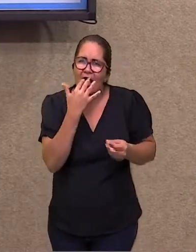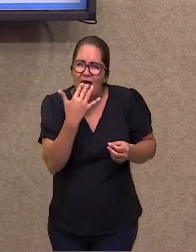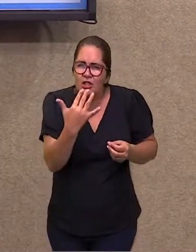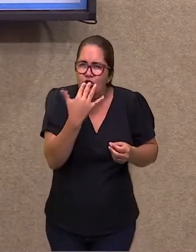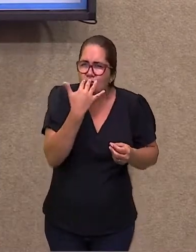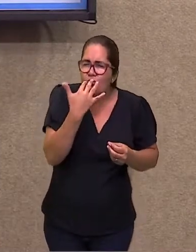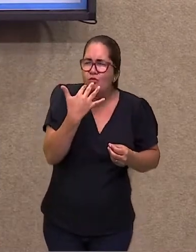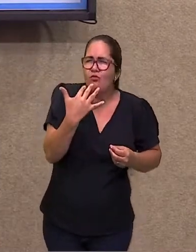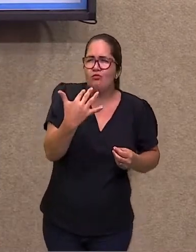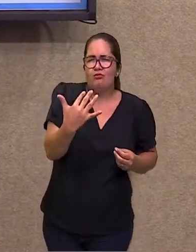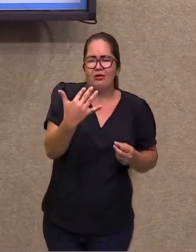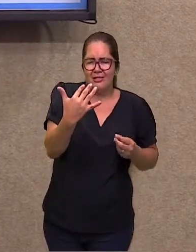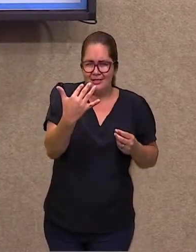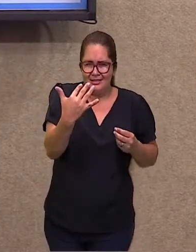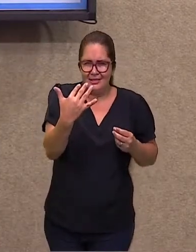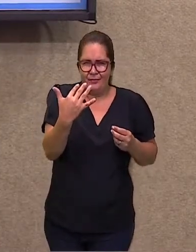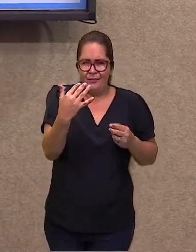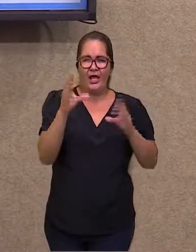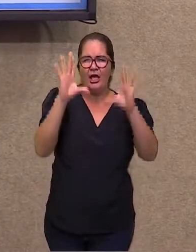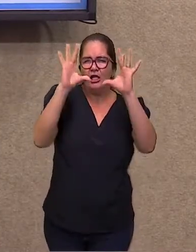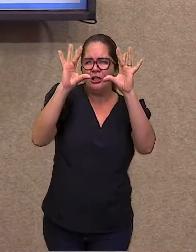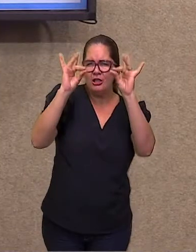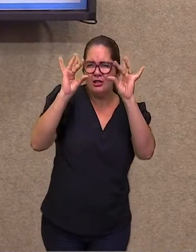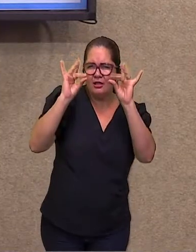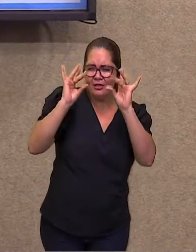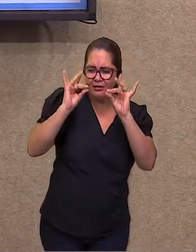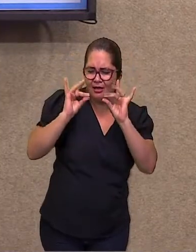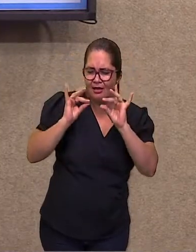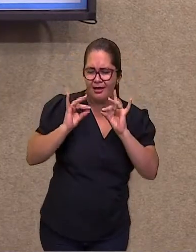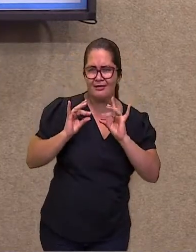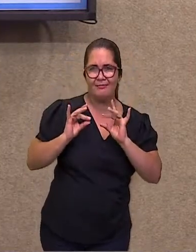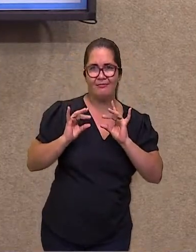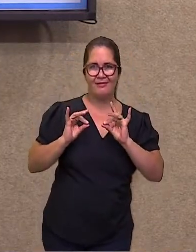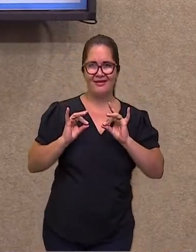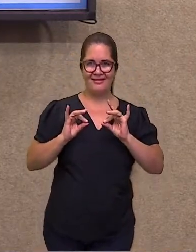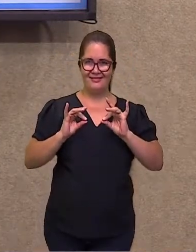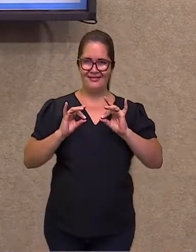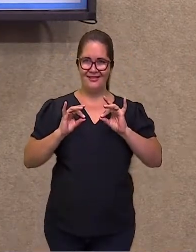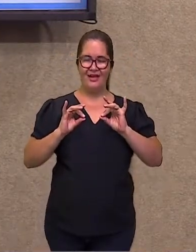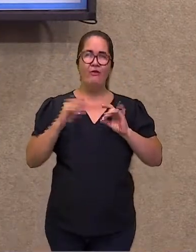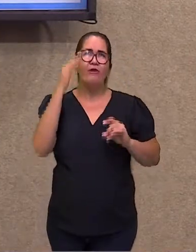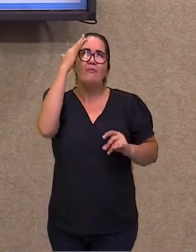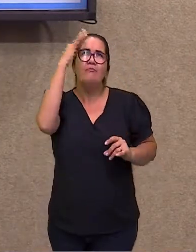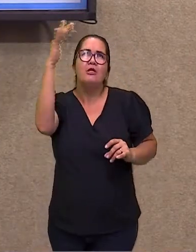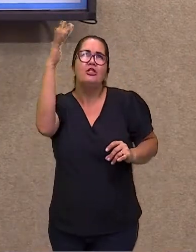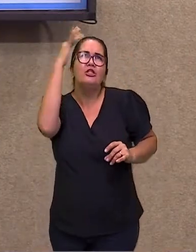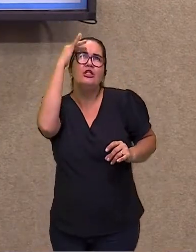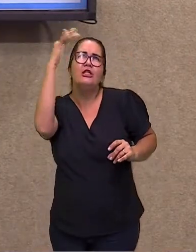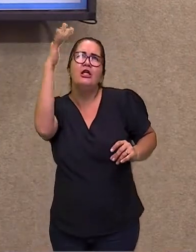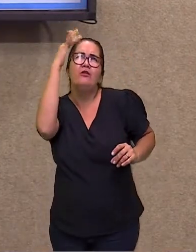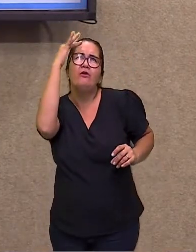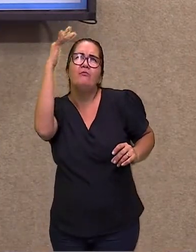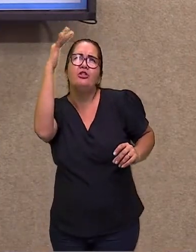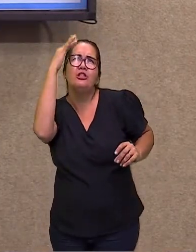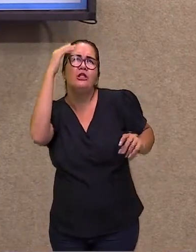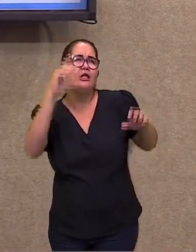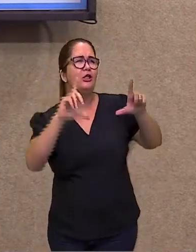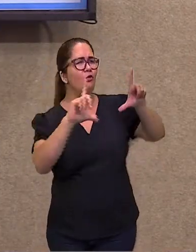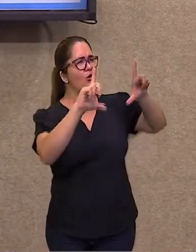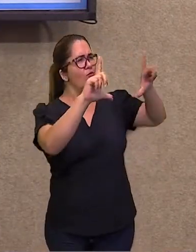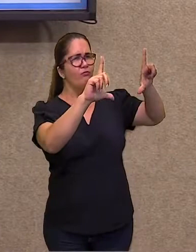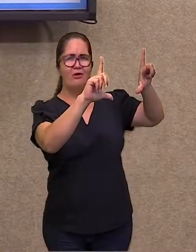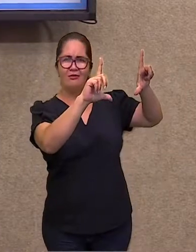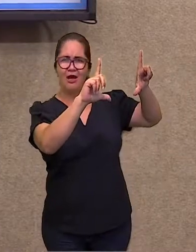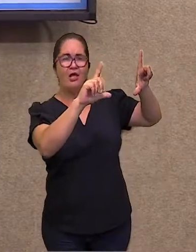bem pensadas. Ele vai surgindo, né? Dentro do pontilhismo, a imagem vai surgindo